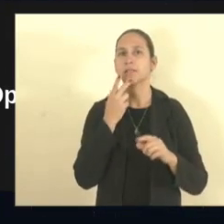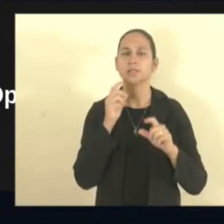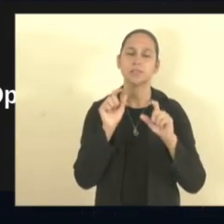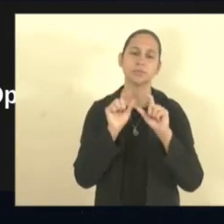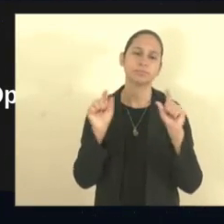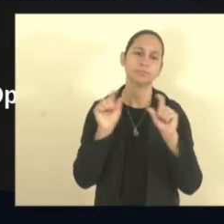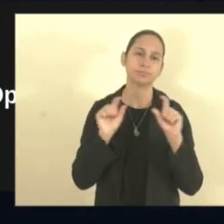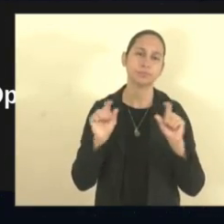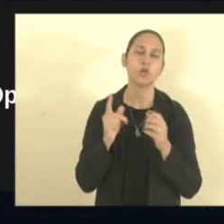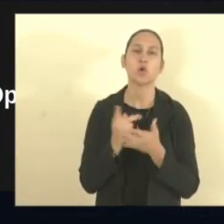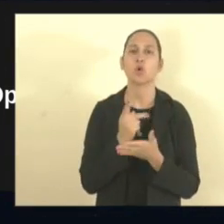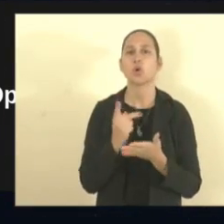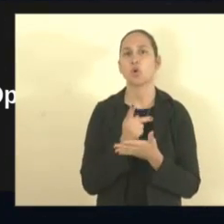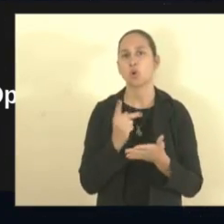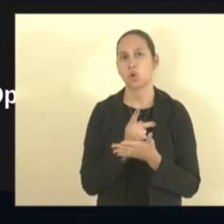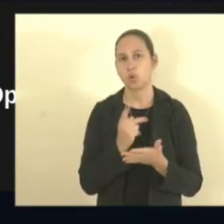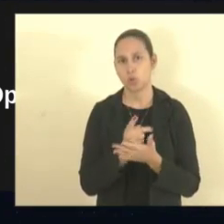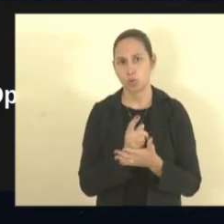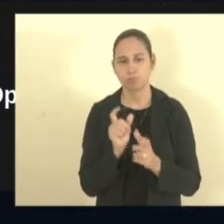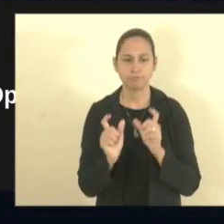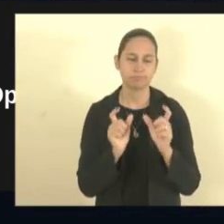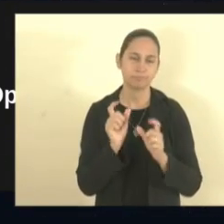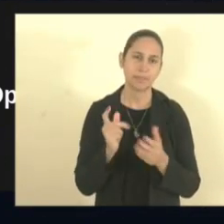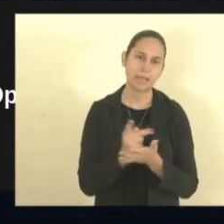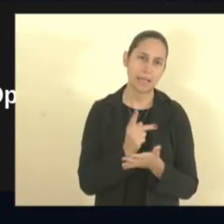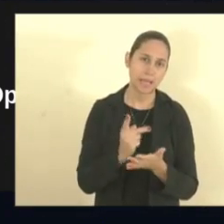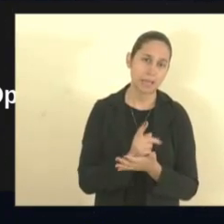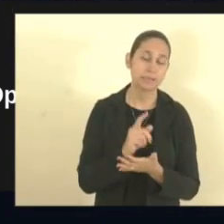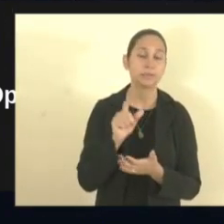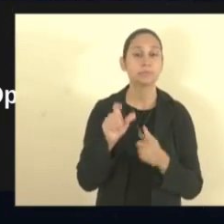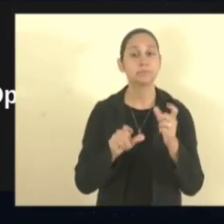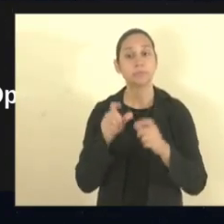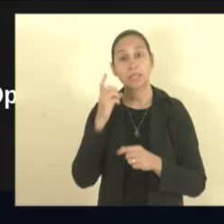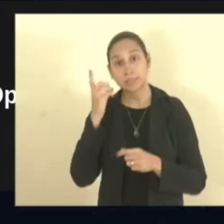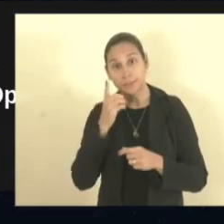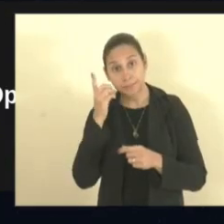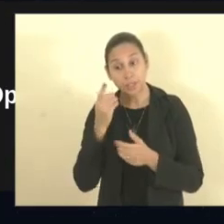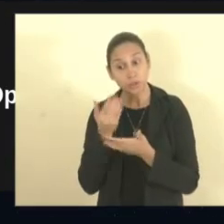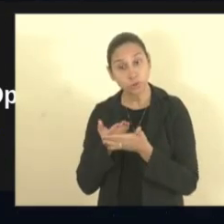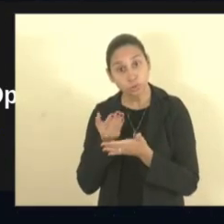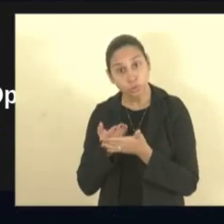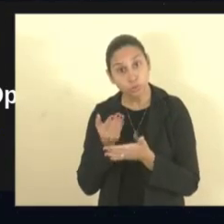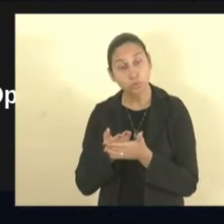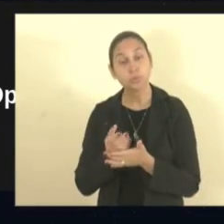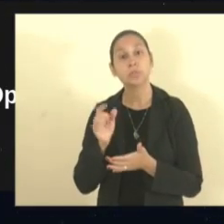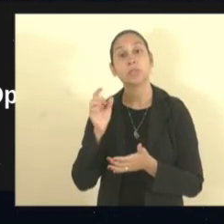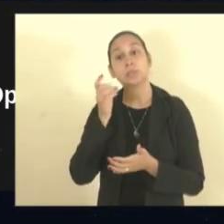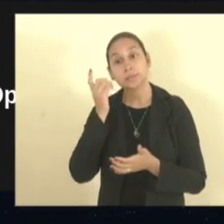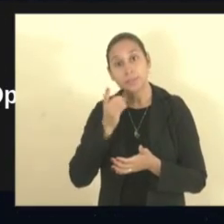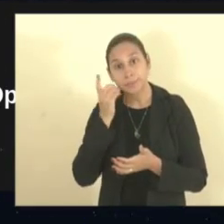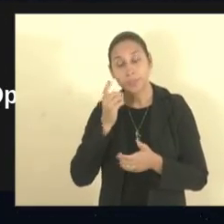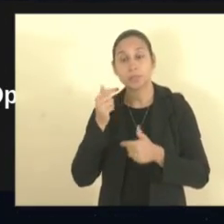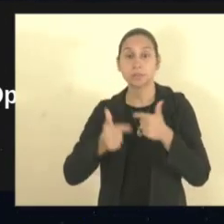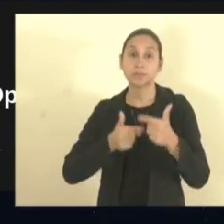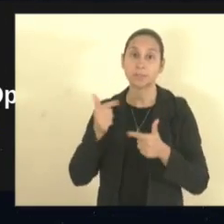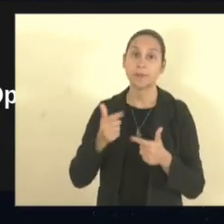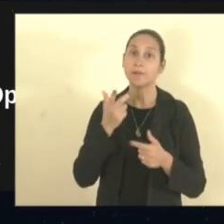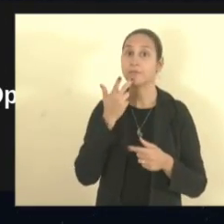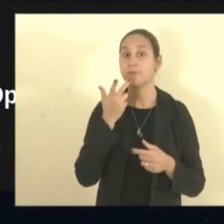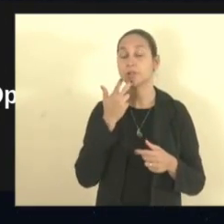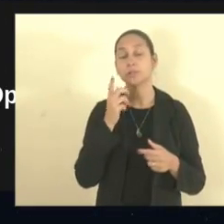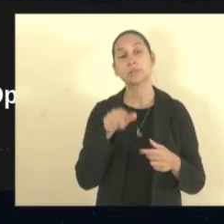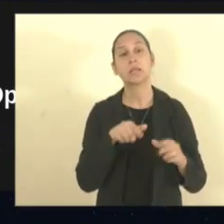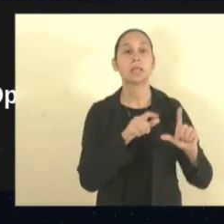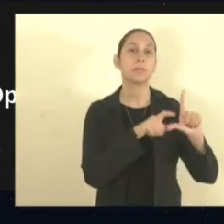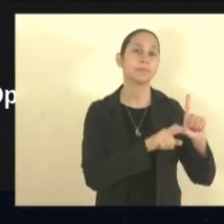chamando deputados que estão eleitos pelo povo, que se dedicam aos projetos, que estudam os projetos, né, falando que é puxadinho, que faz o que o